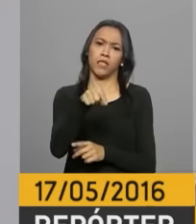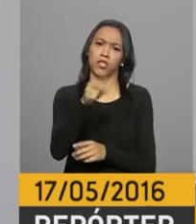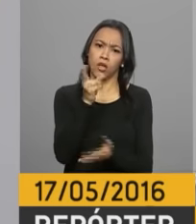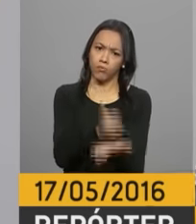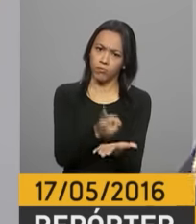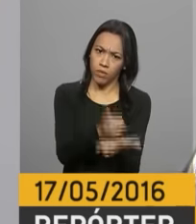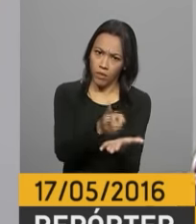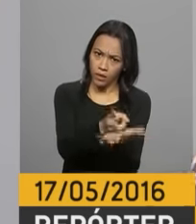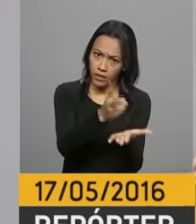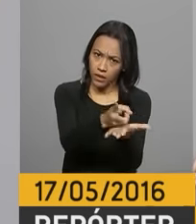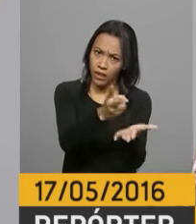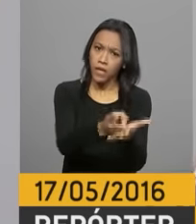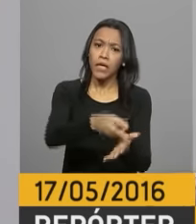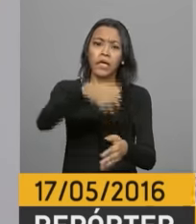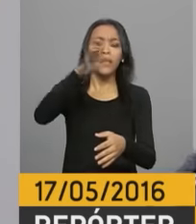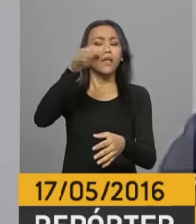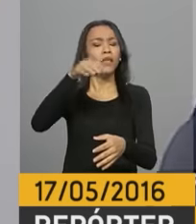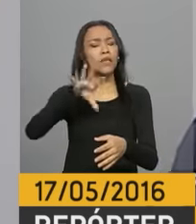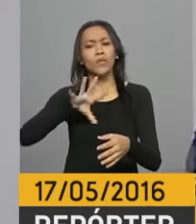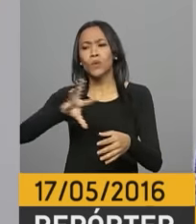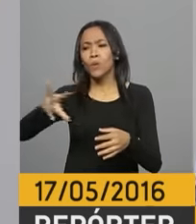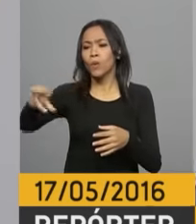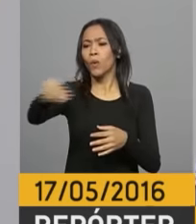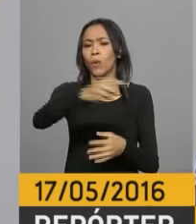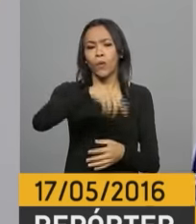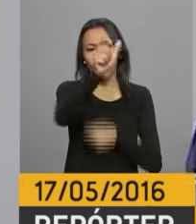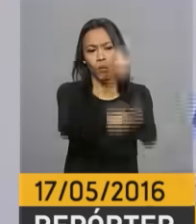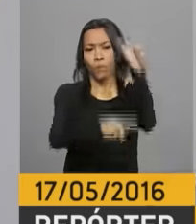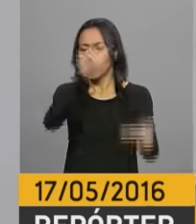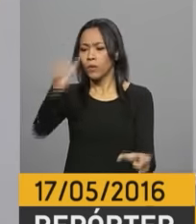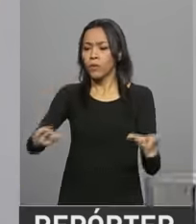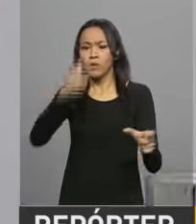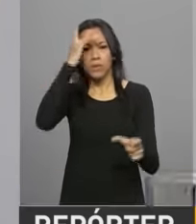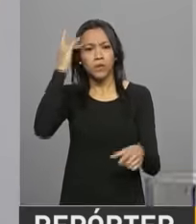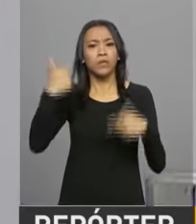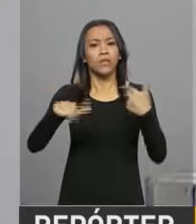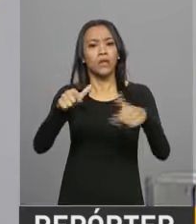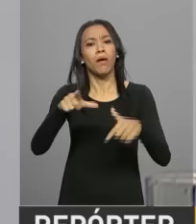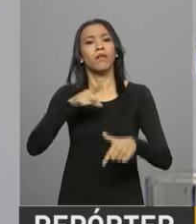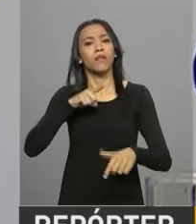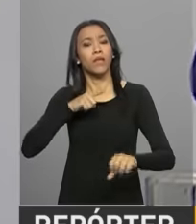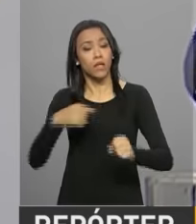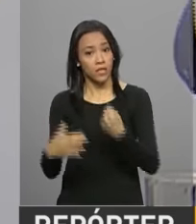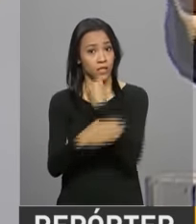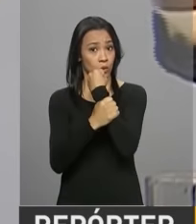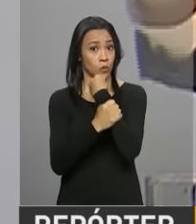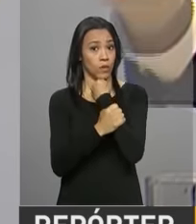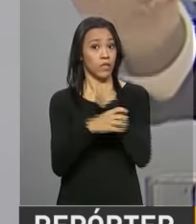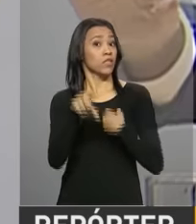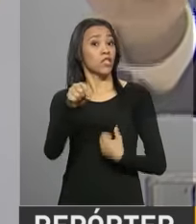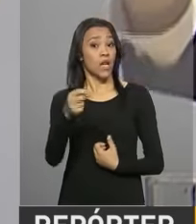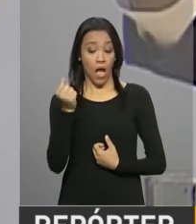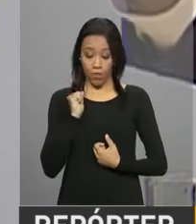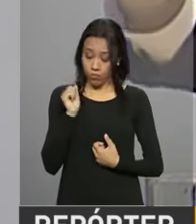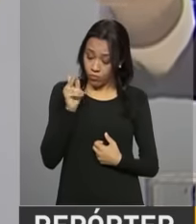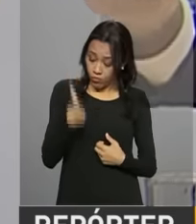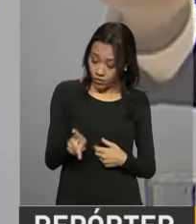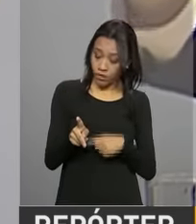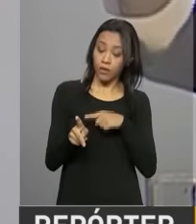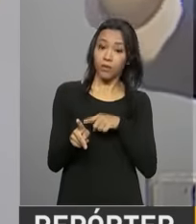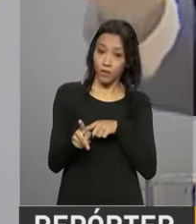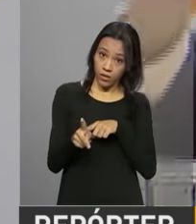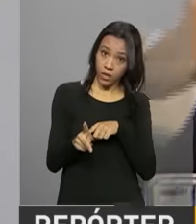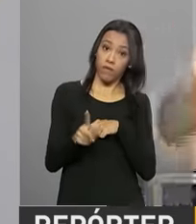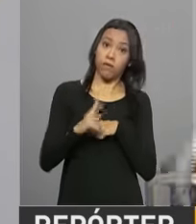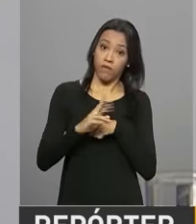O importante é que todos os trabalhadores tenham a garantia de que aquela aposentadoria será